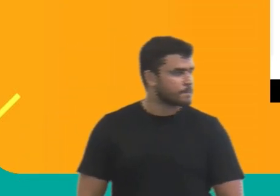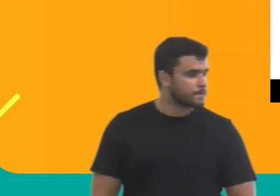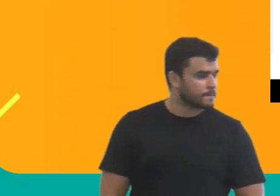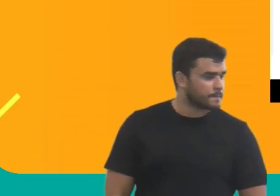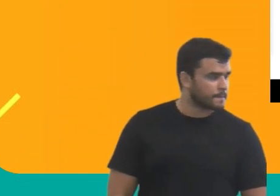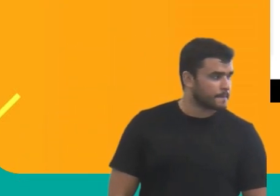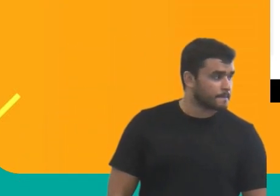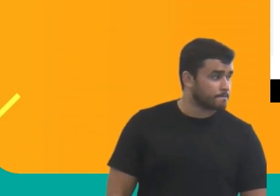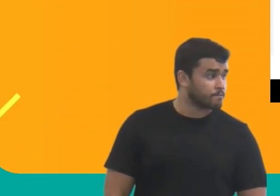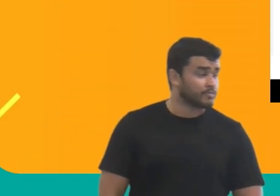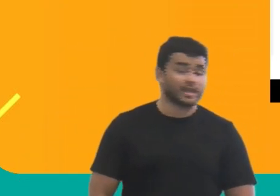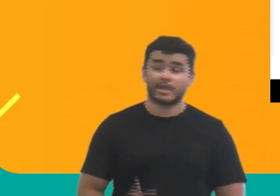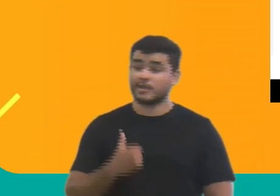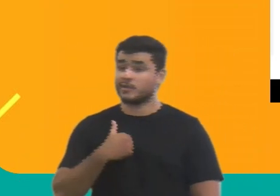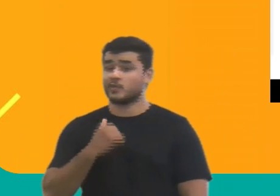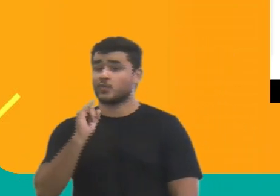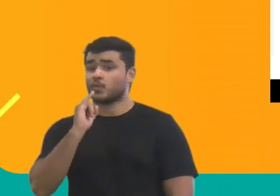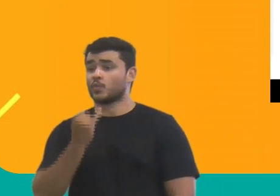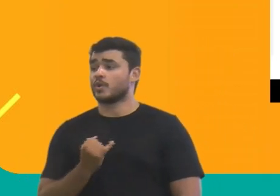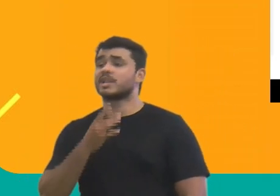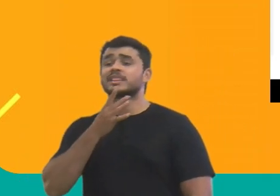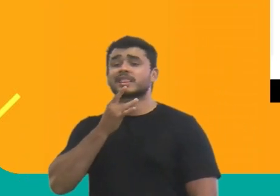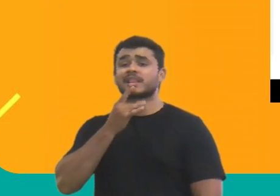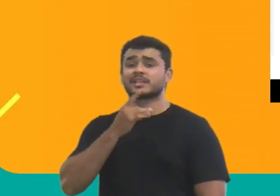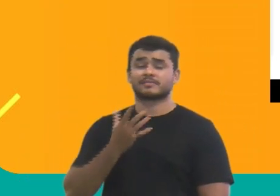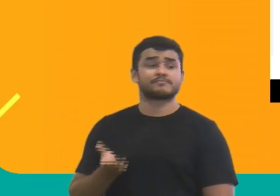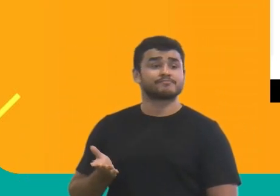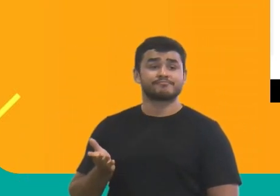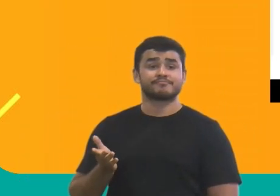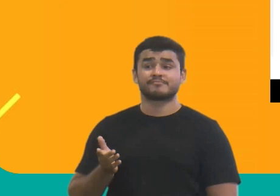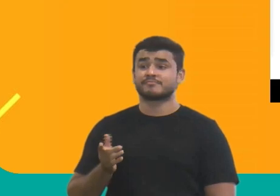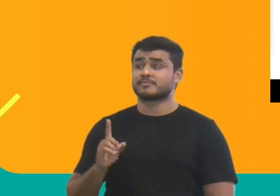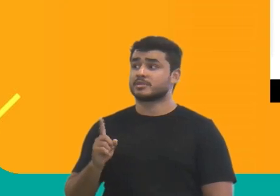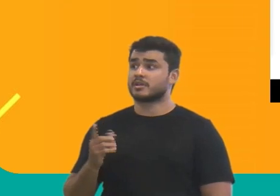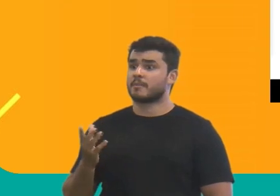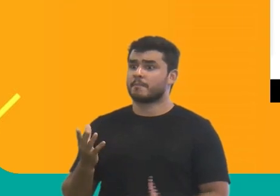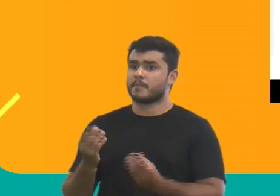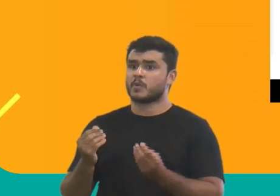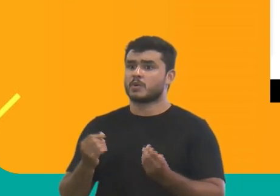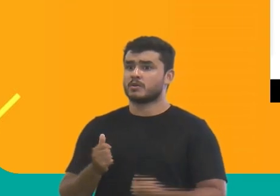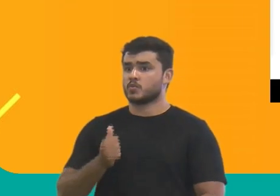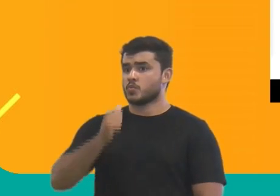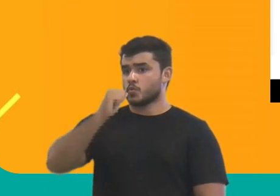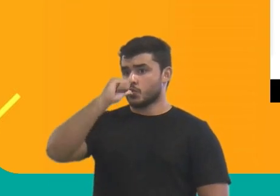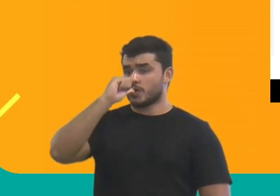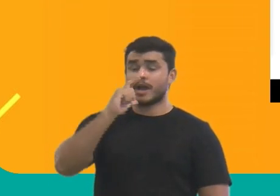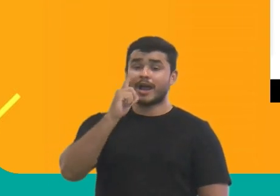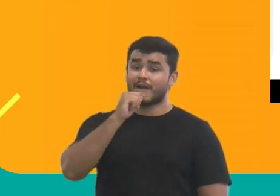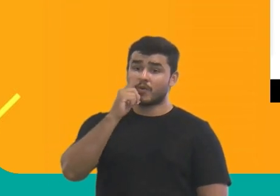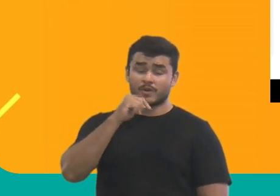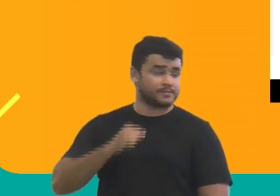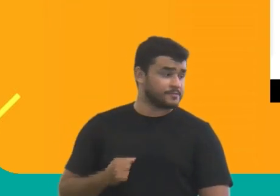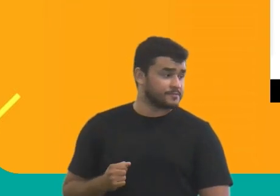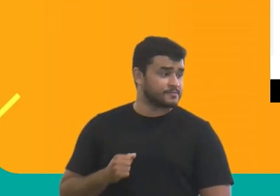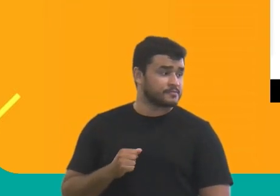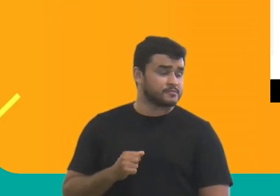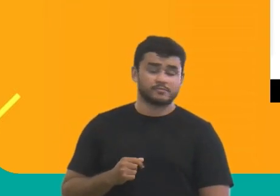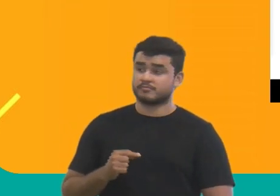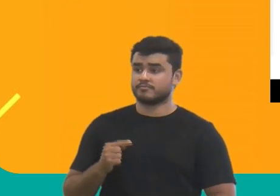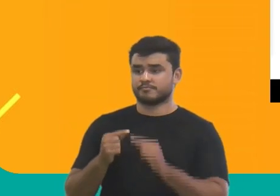vou desidratar. Olha a nossa imagem. Eu vou, na realidade, encher d'água. Então, esse item A, não